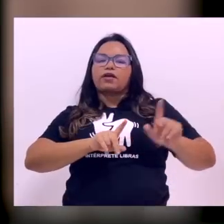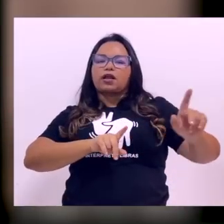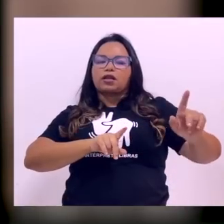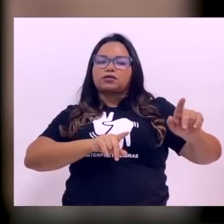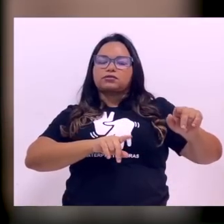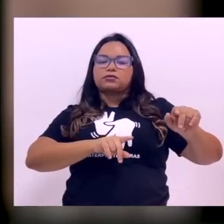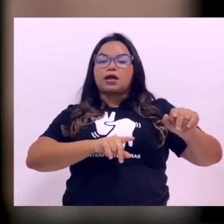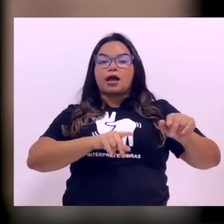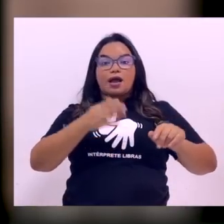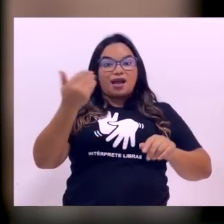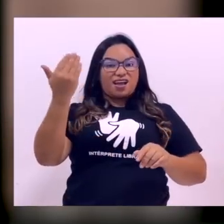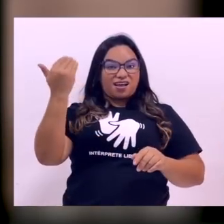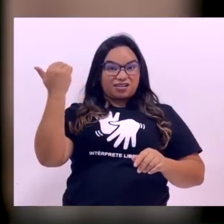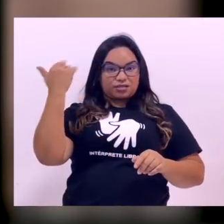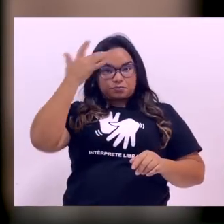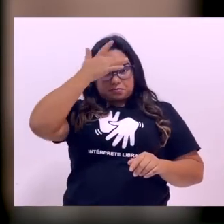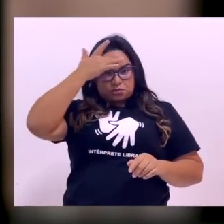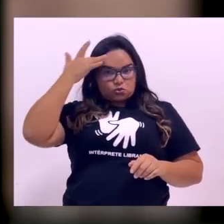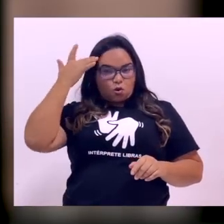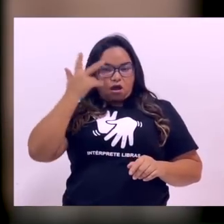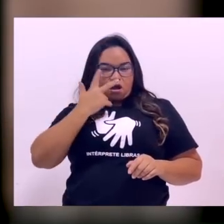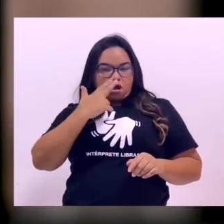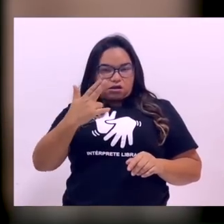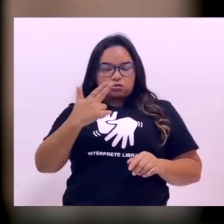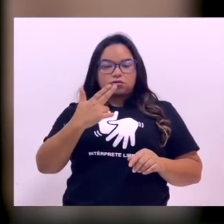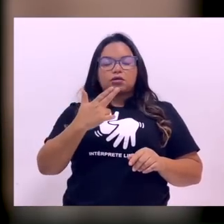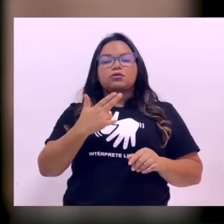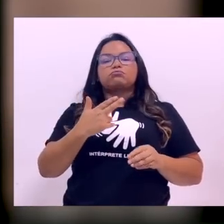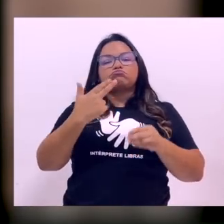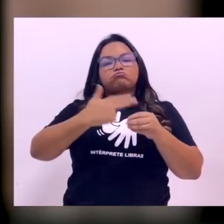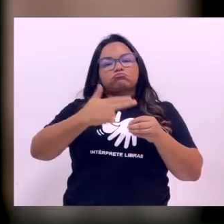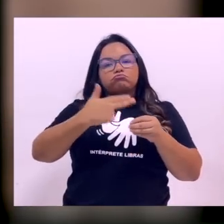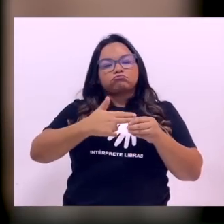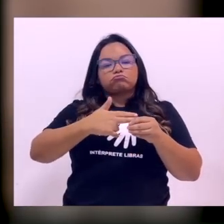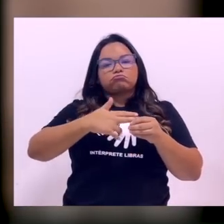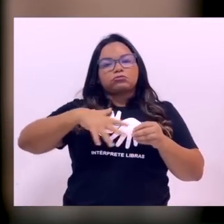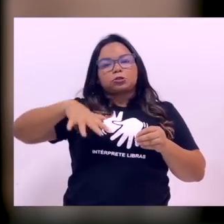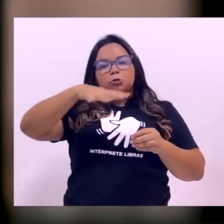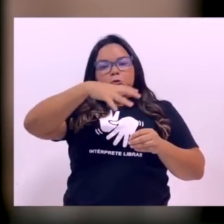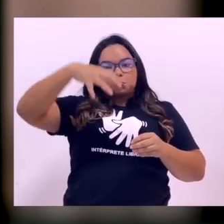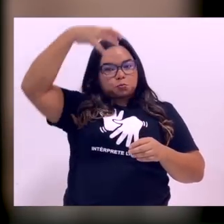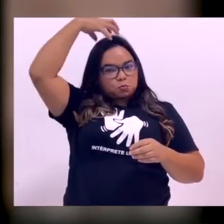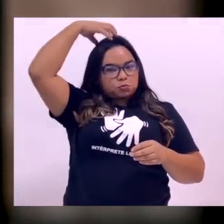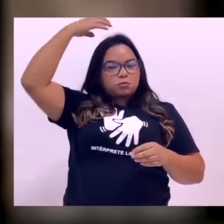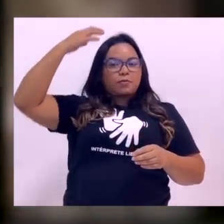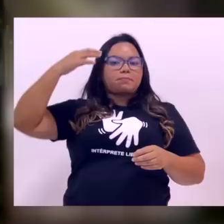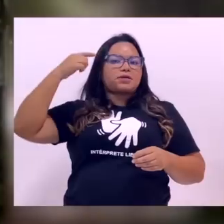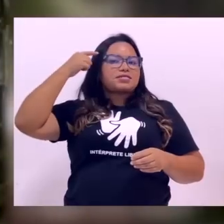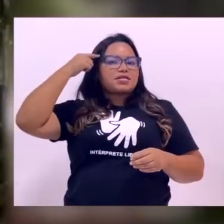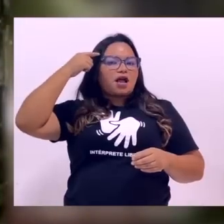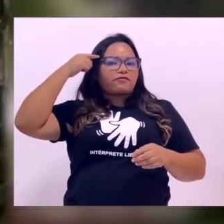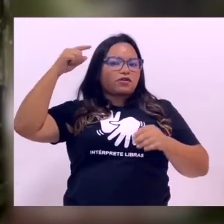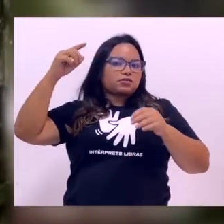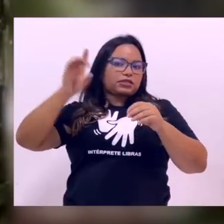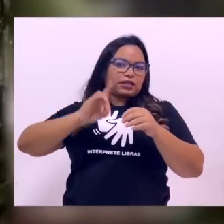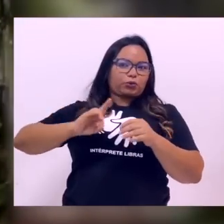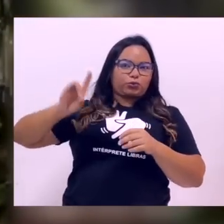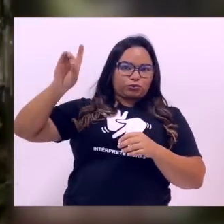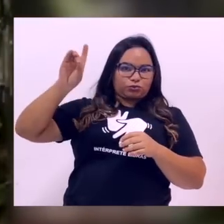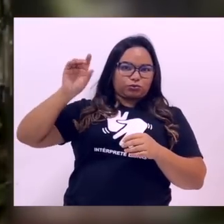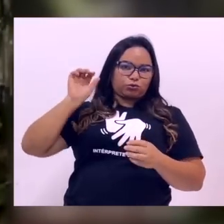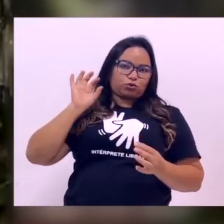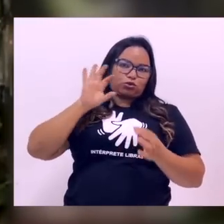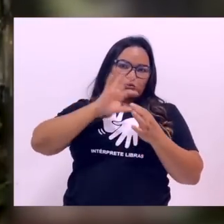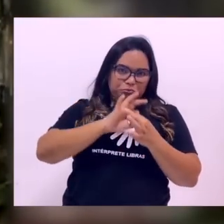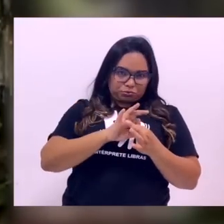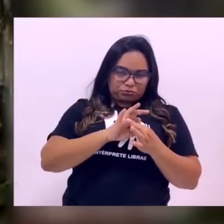portal. O rei era considerado divino nos tempos antigos. Embora os reis babilônicos e assírios não se atrevessem a